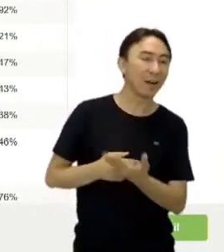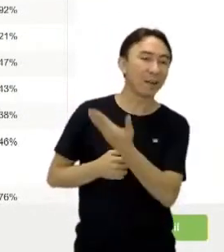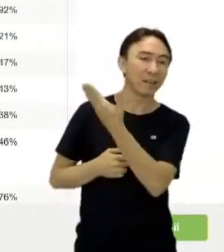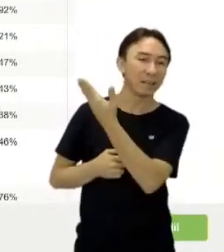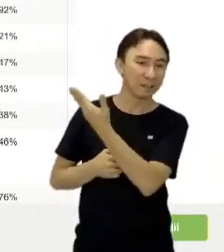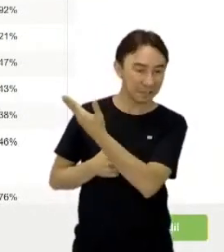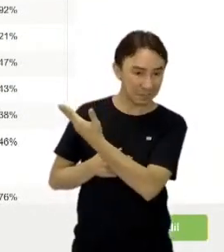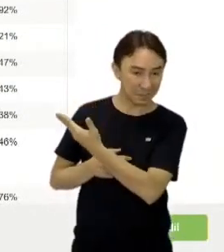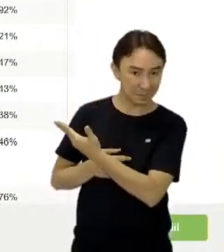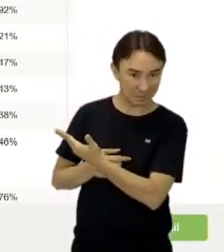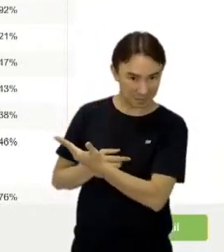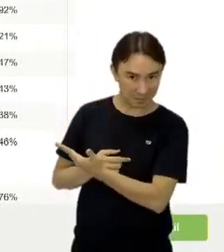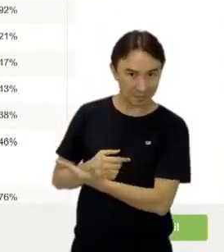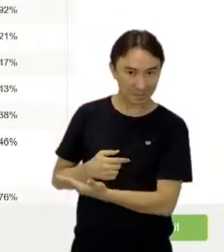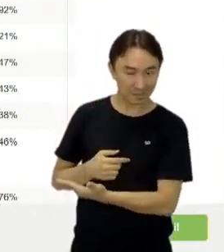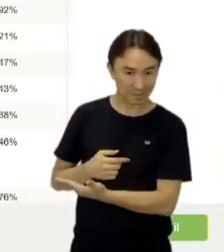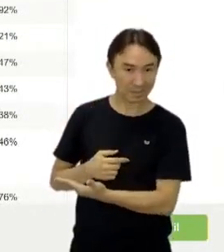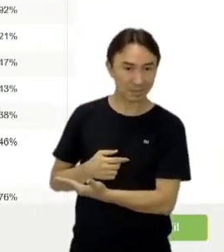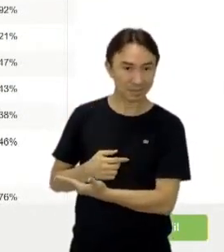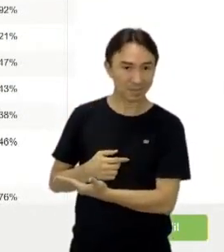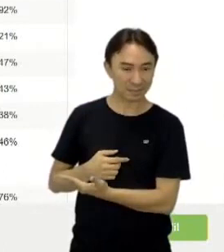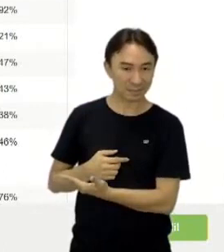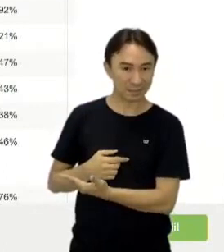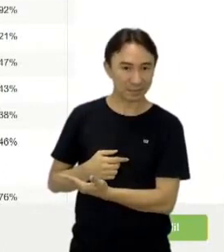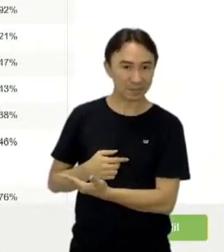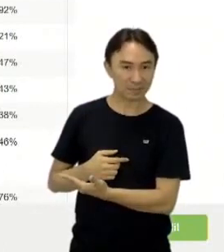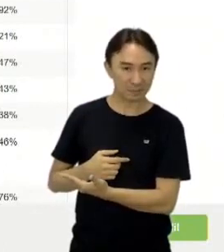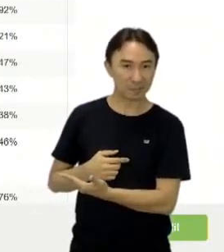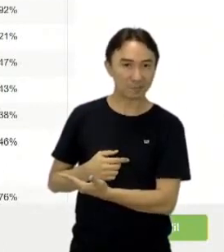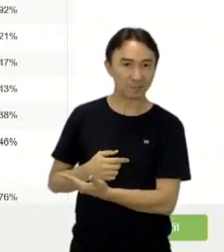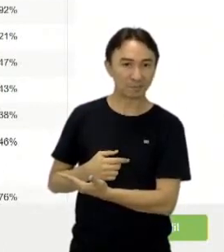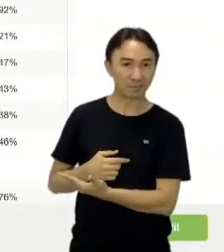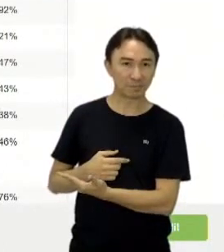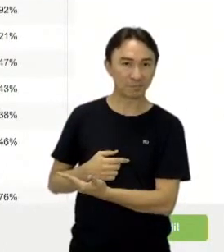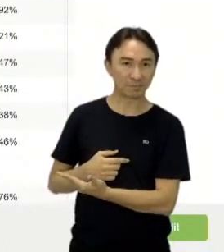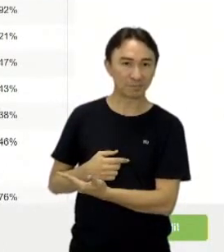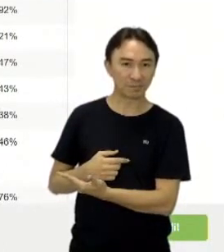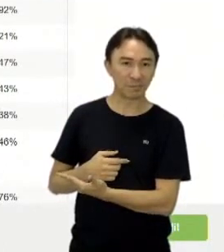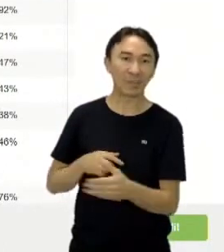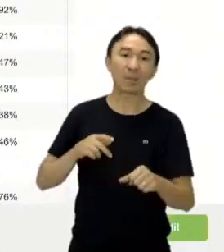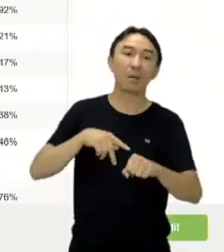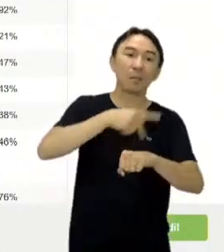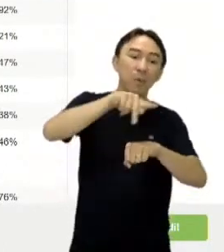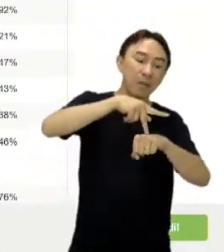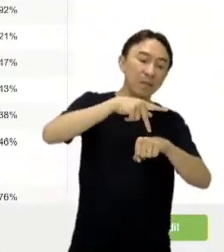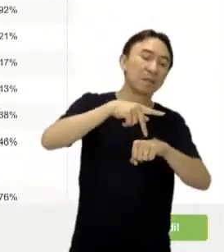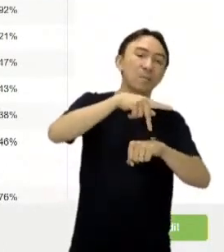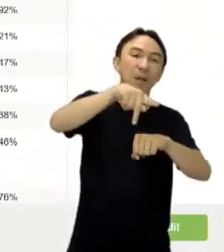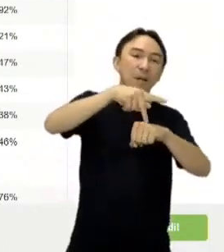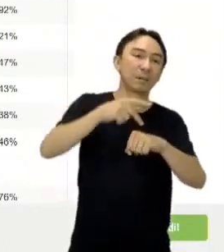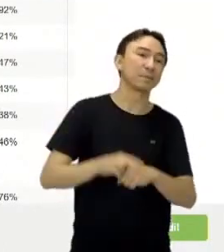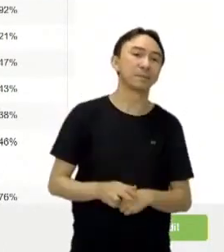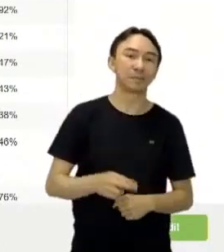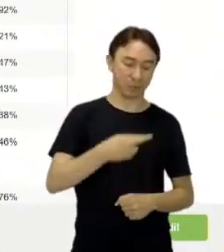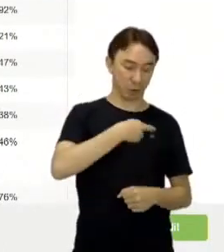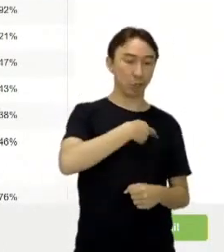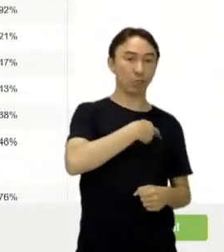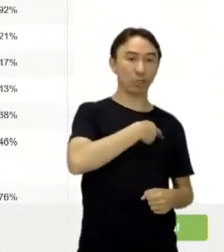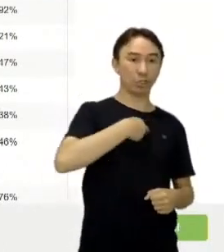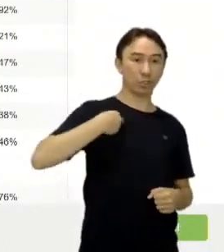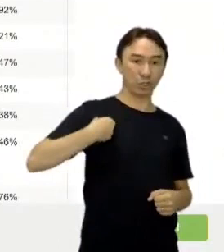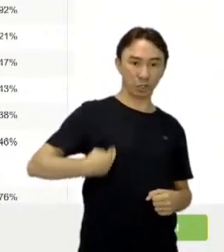no site novamente, tá? A gente já está aí na tela para vocês, e a gente tem lá, ó, a China tem lá um